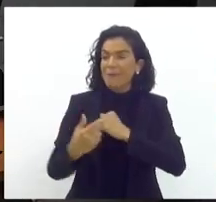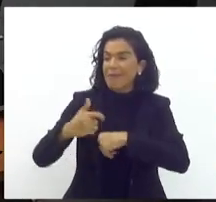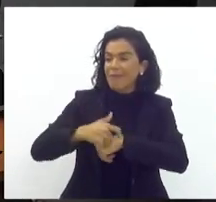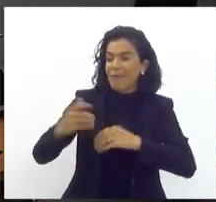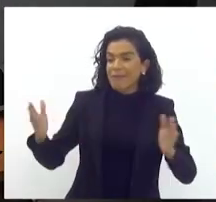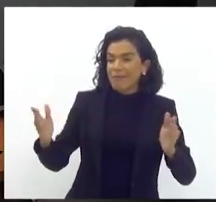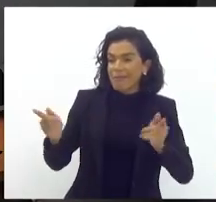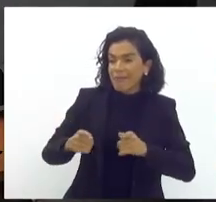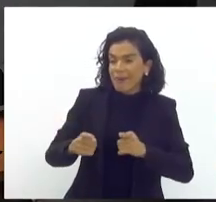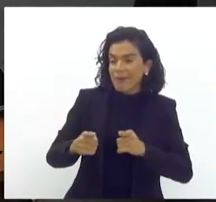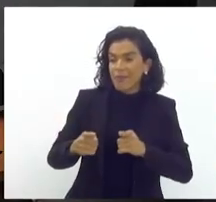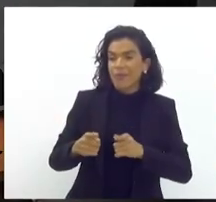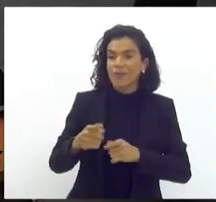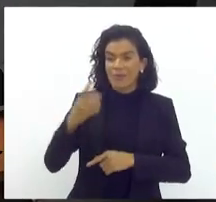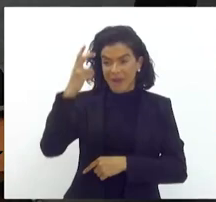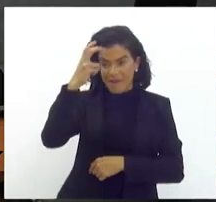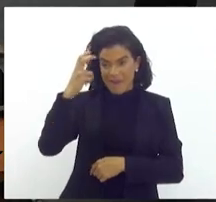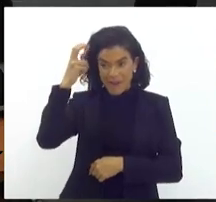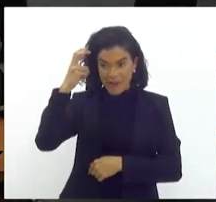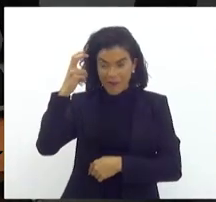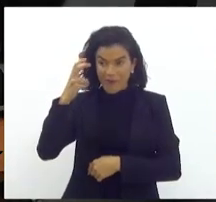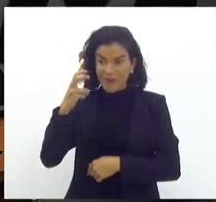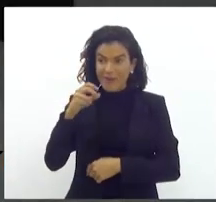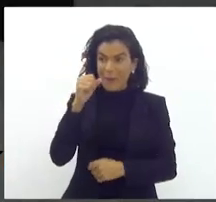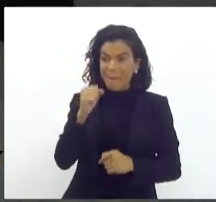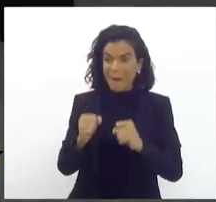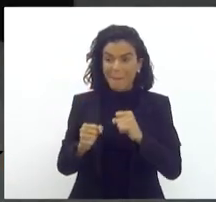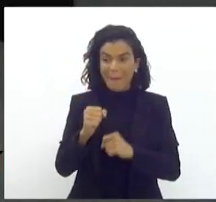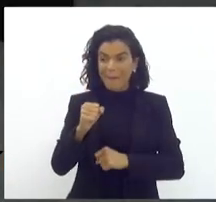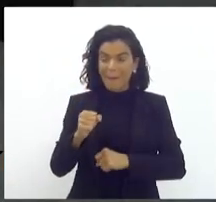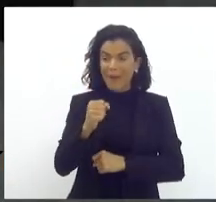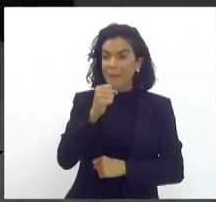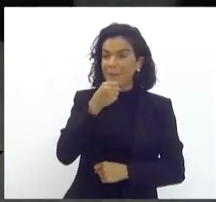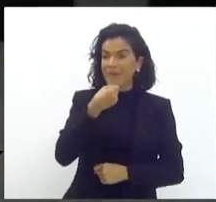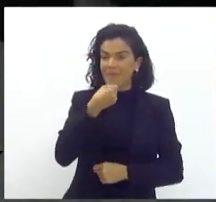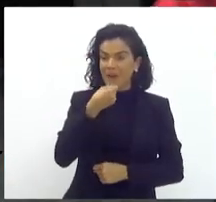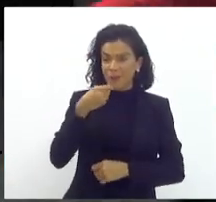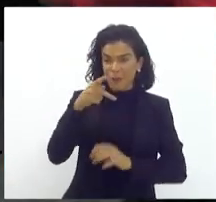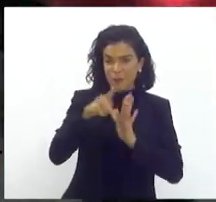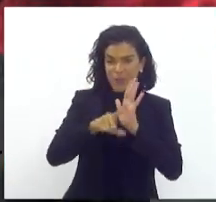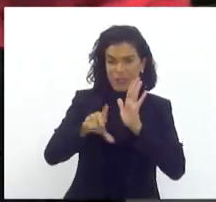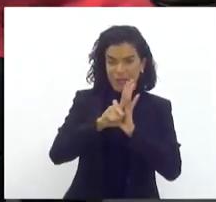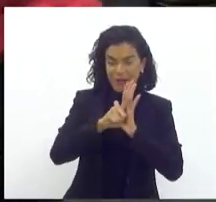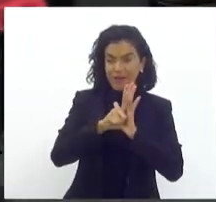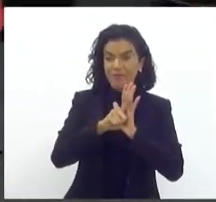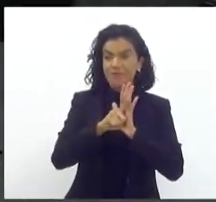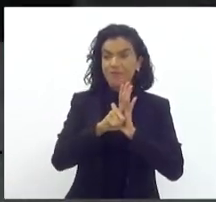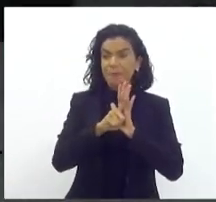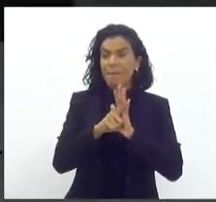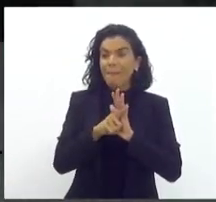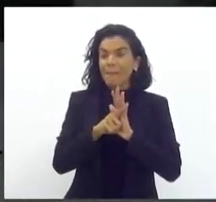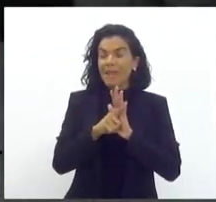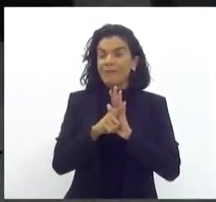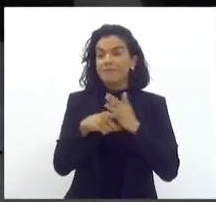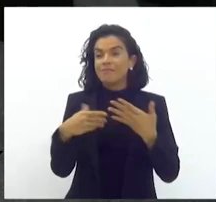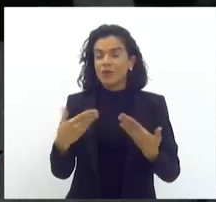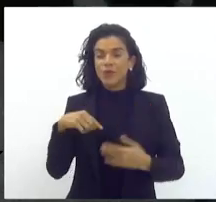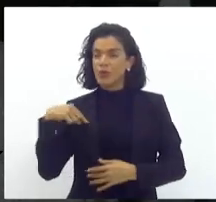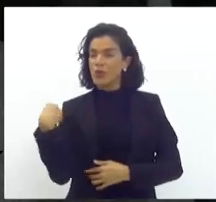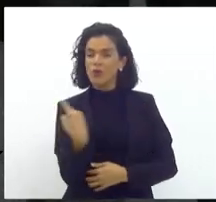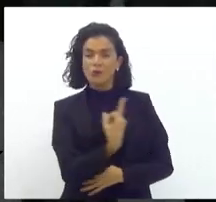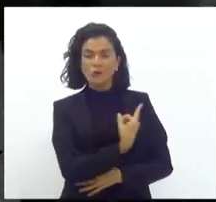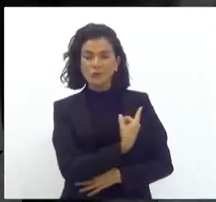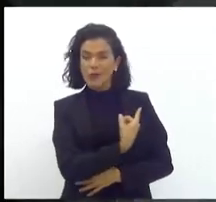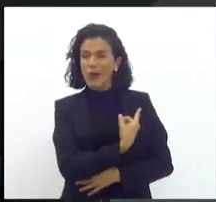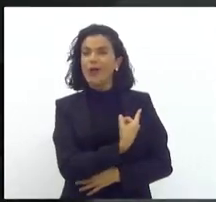da entrega da Verônica chegar aqui para falar do seu projeto é para dizer presidente que todos nós